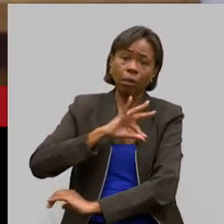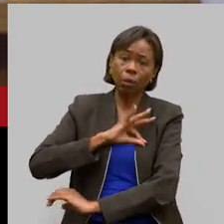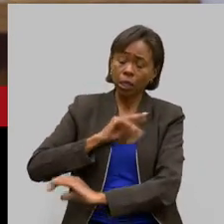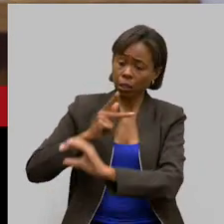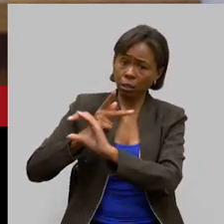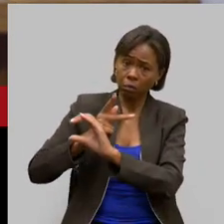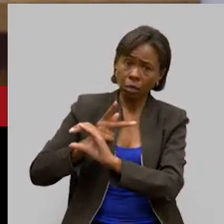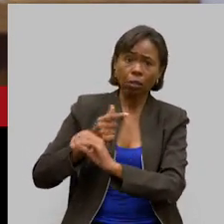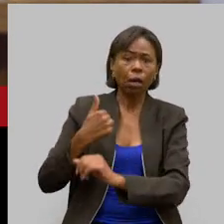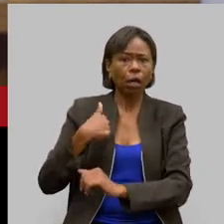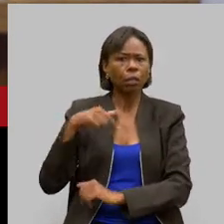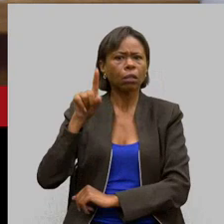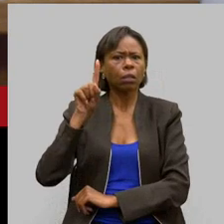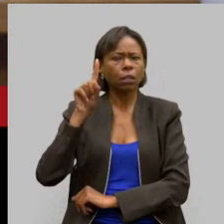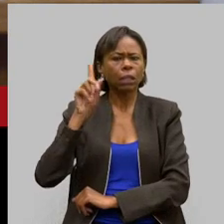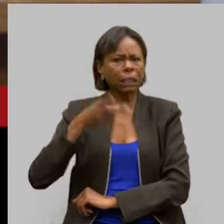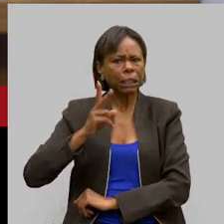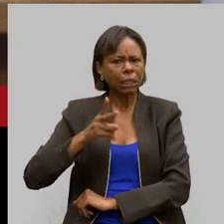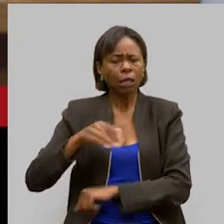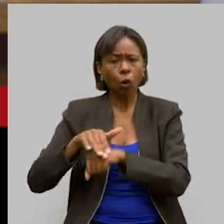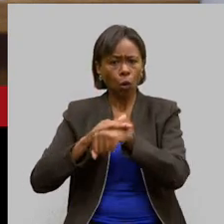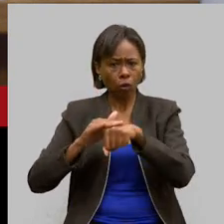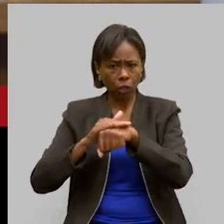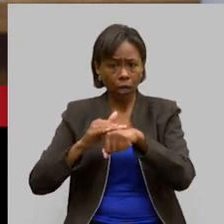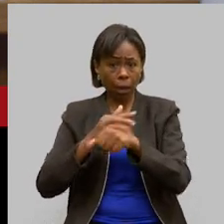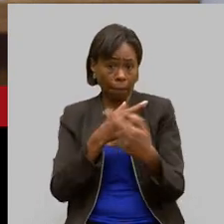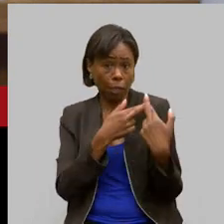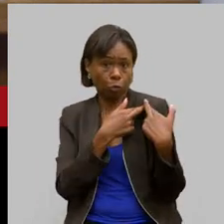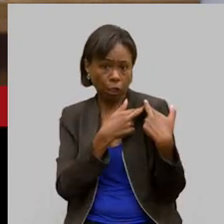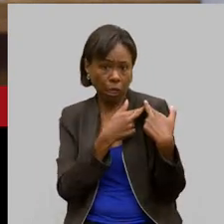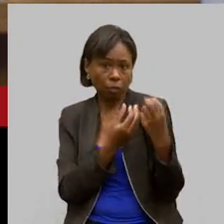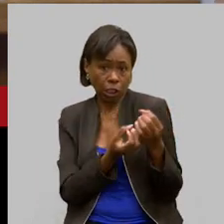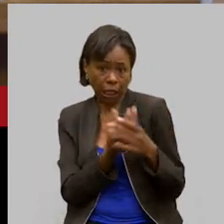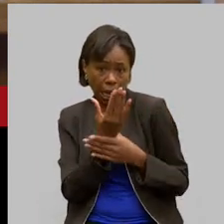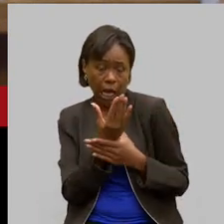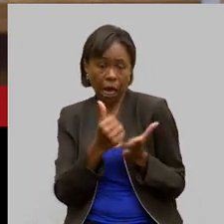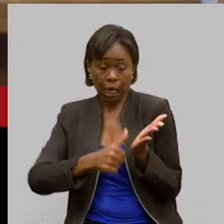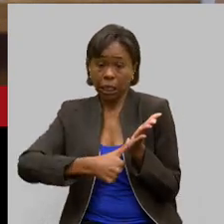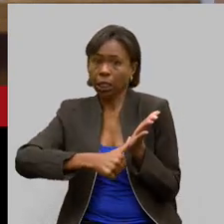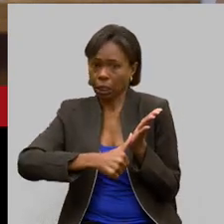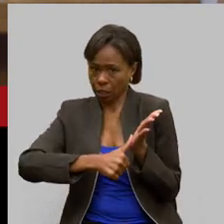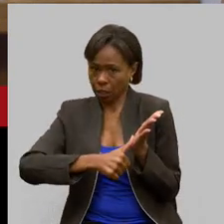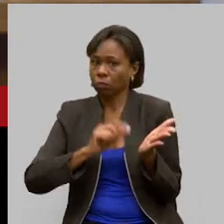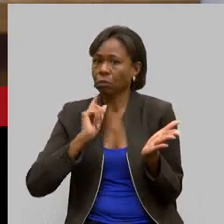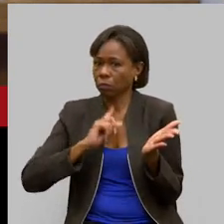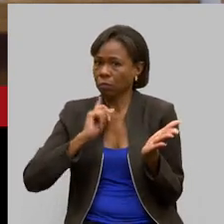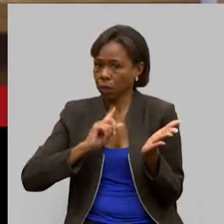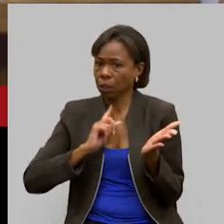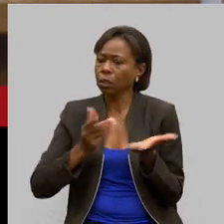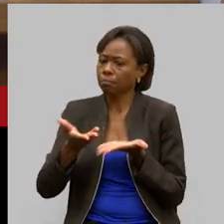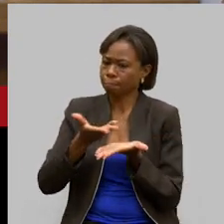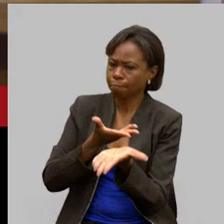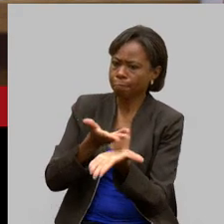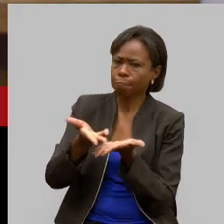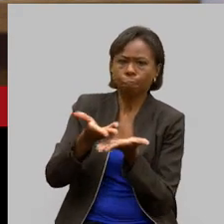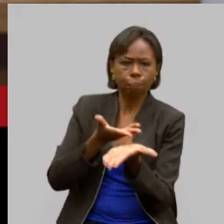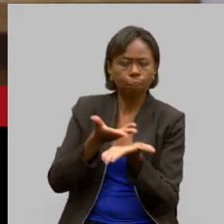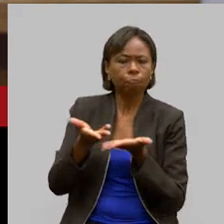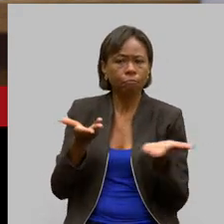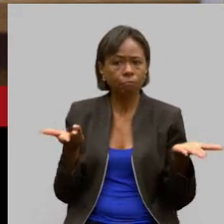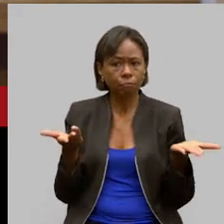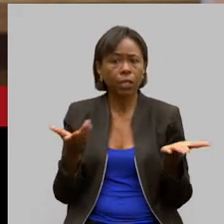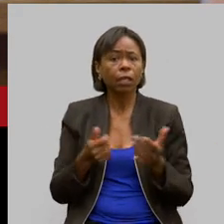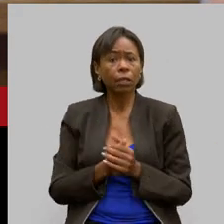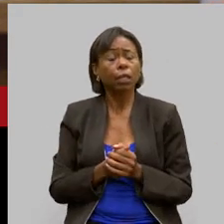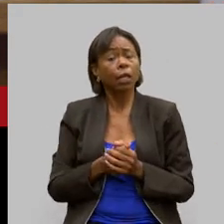responsável por pela emissão das carteiras de identidade em Minas Gerais então pra gente isso é